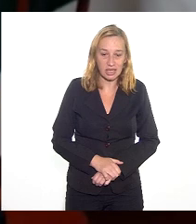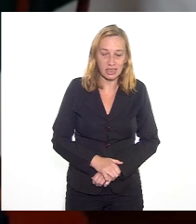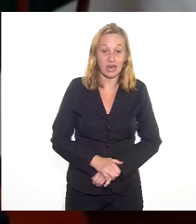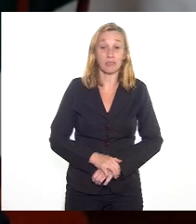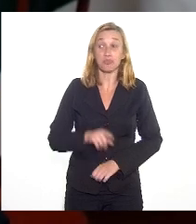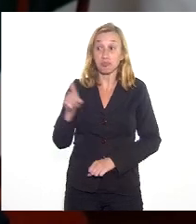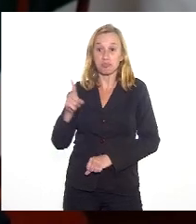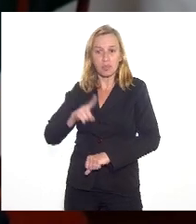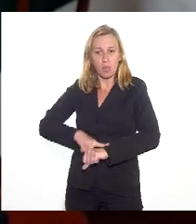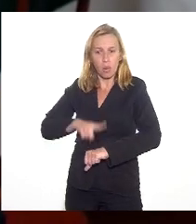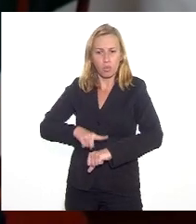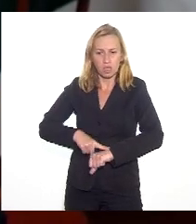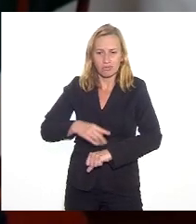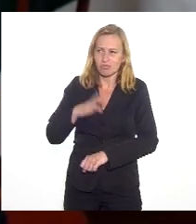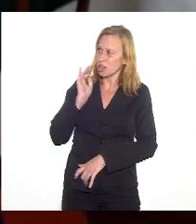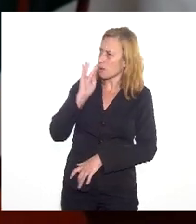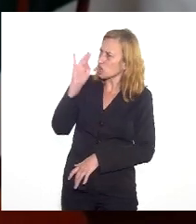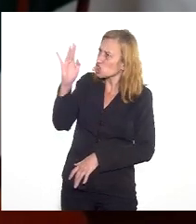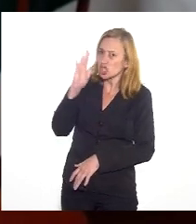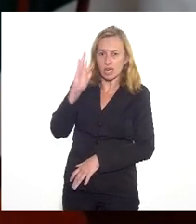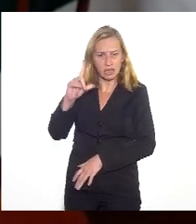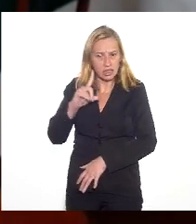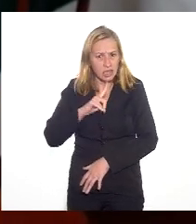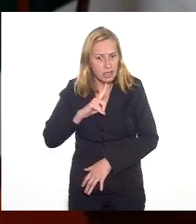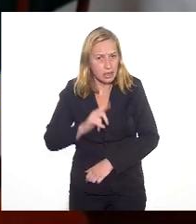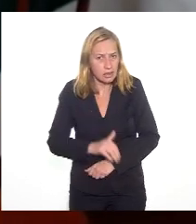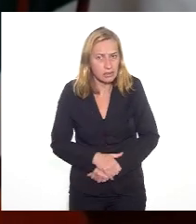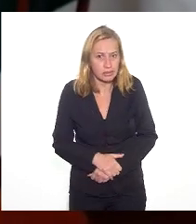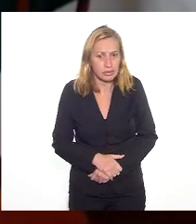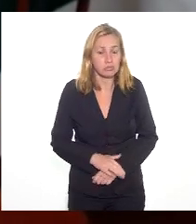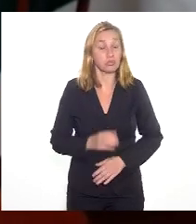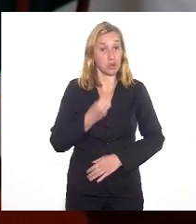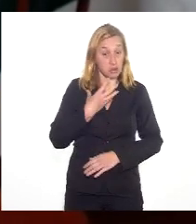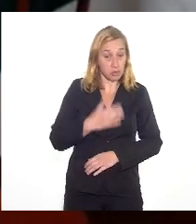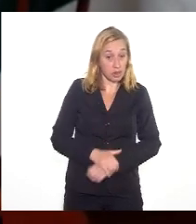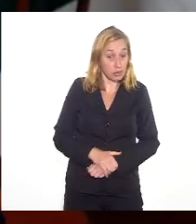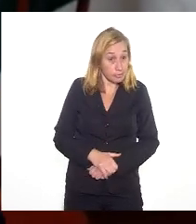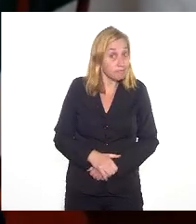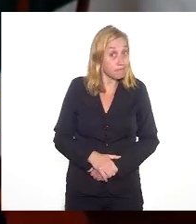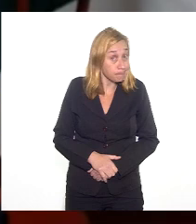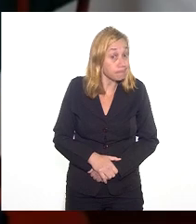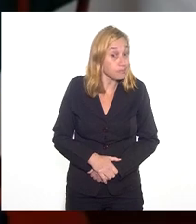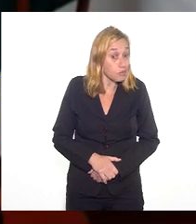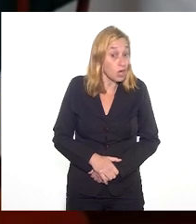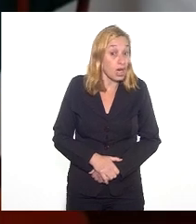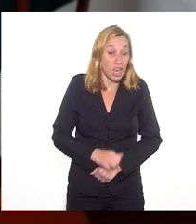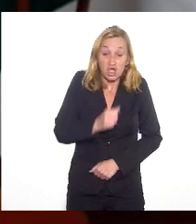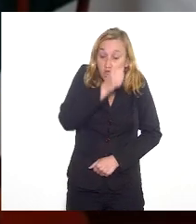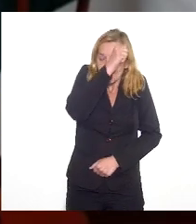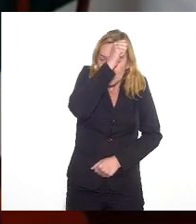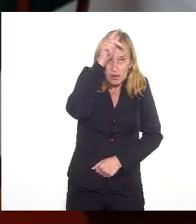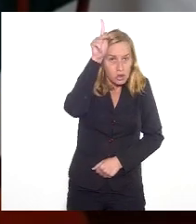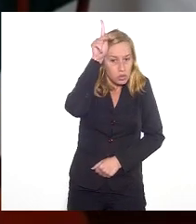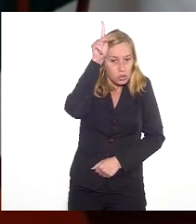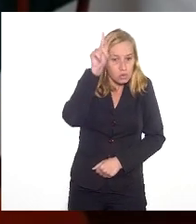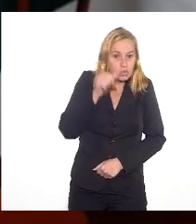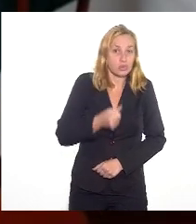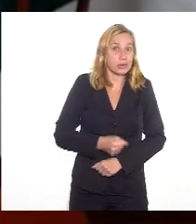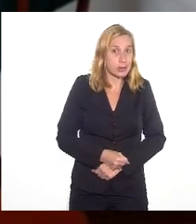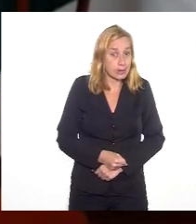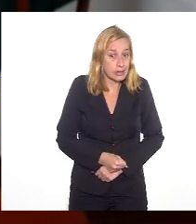naquele momento ninguém imaginava que teria ágio, né? Pois bem, teve o ágio e as prefeituras foram as